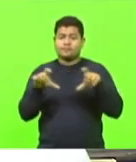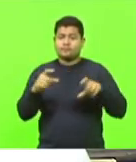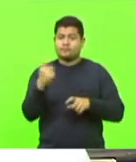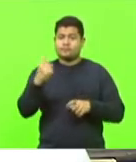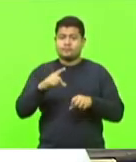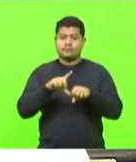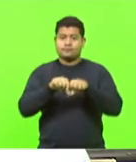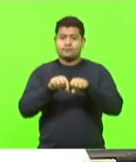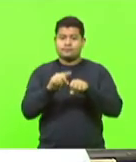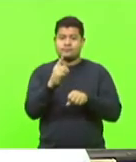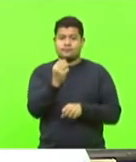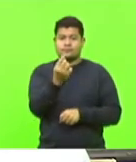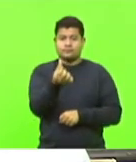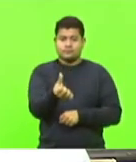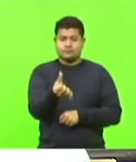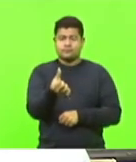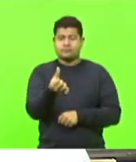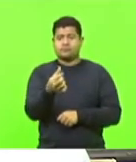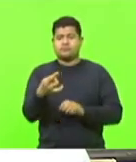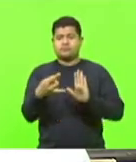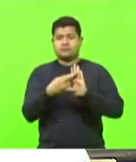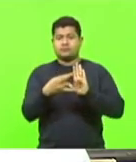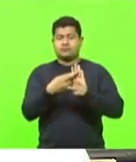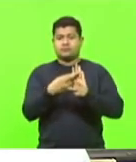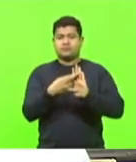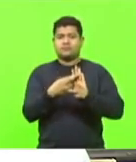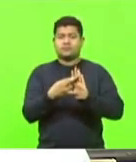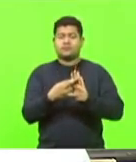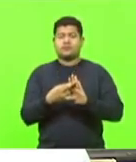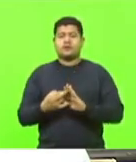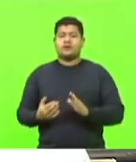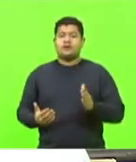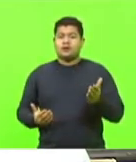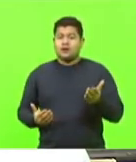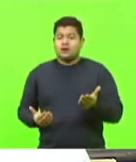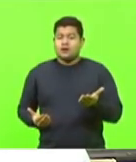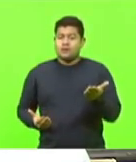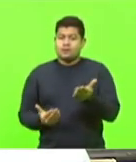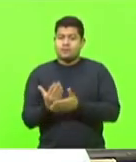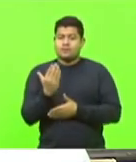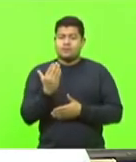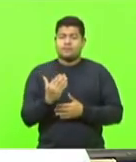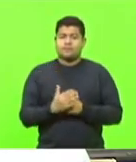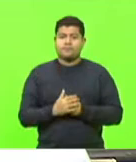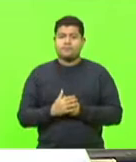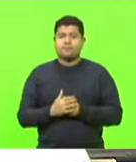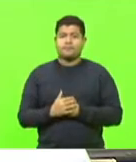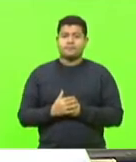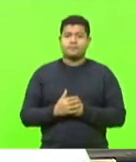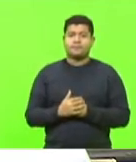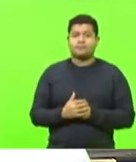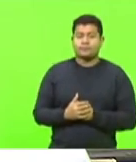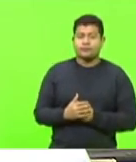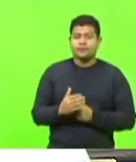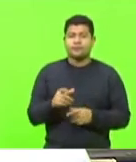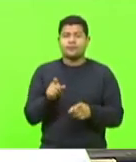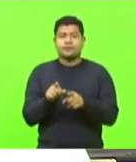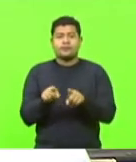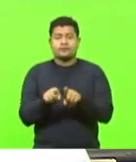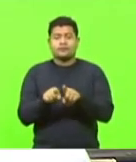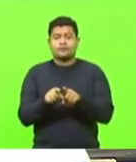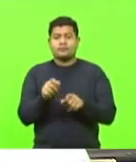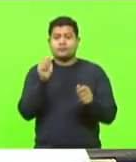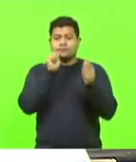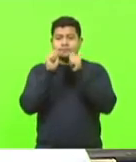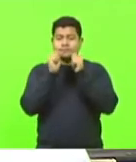número 106 do Regimento Interno, dou a ata por aprovada. Também solicito à assessoria que